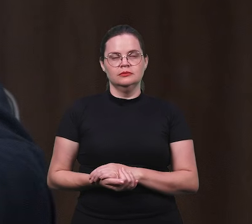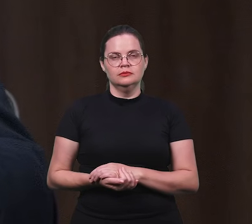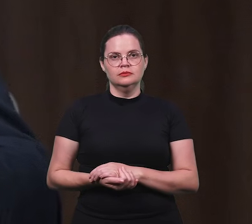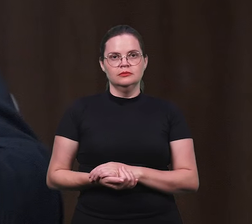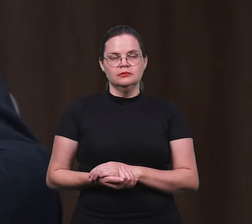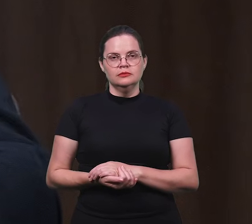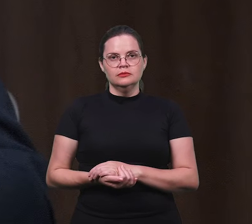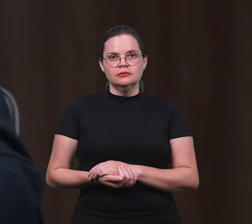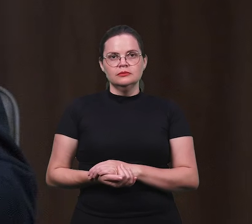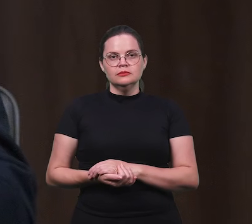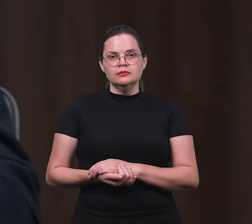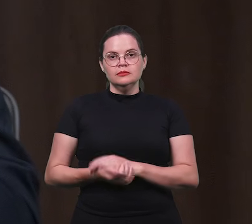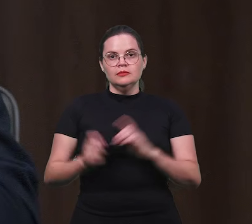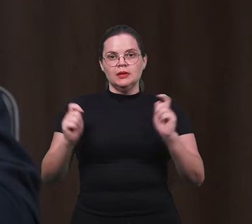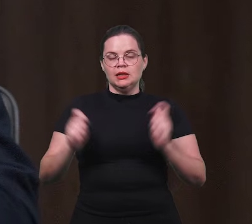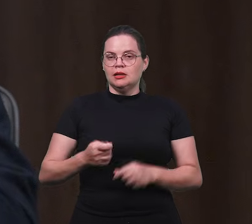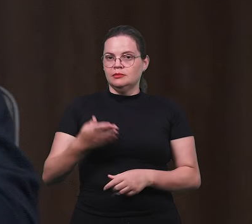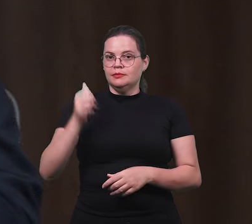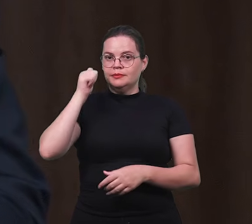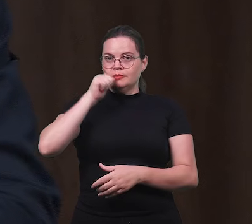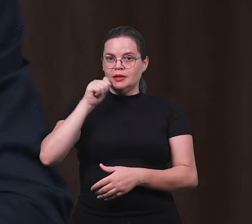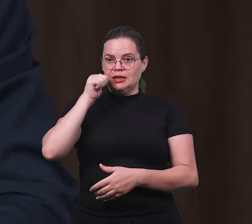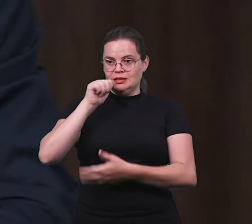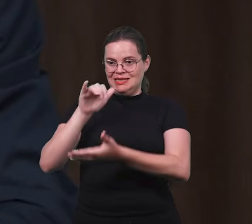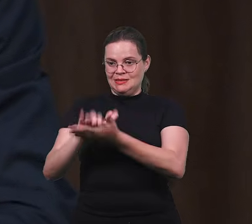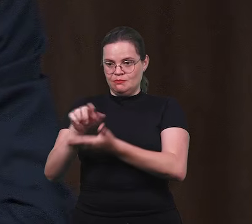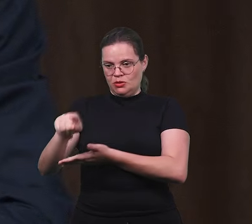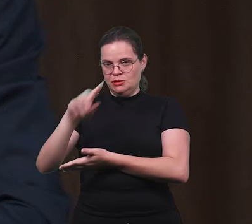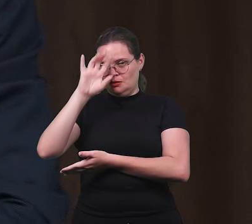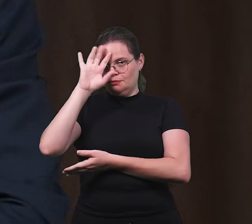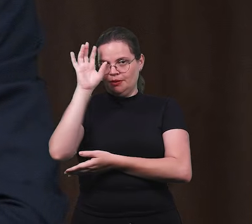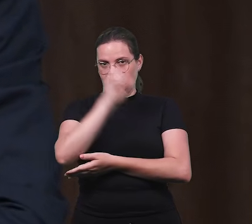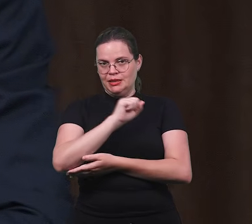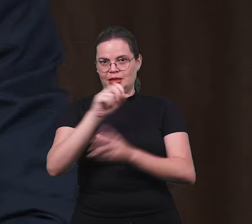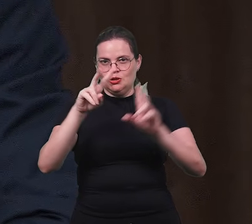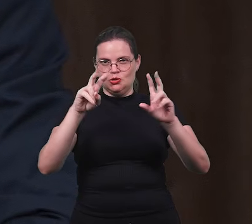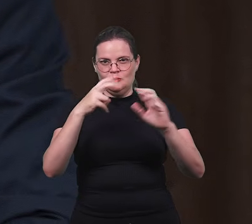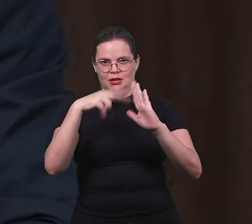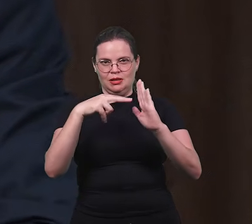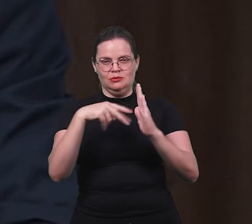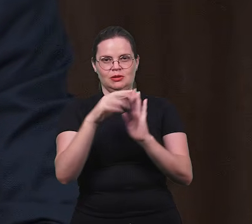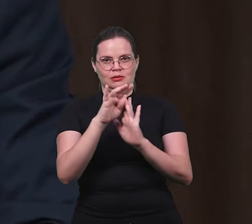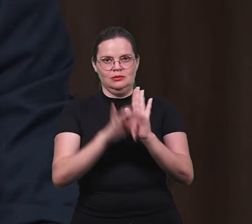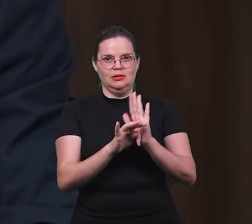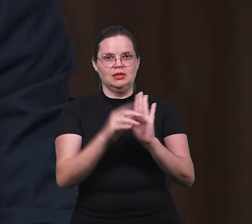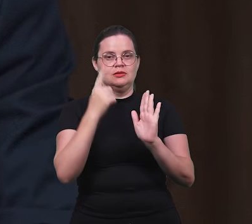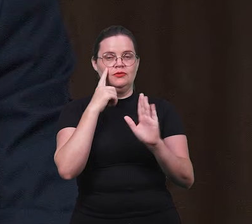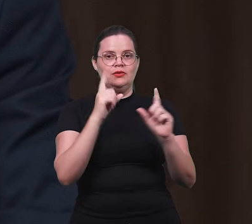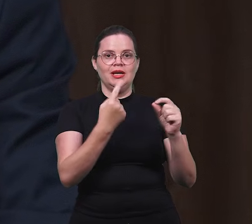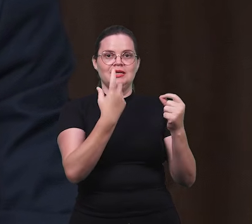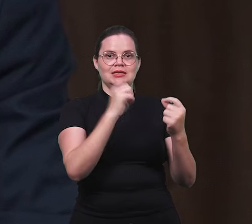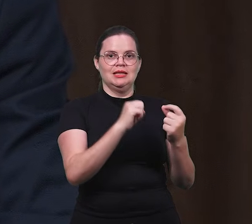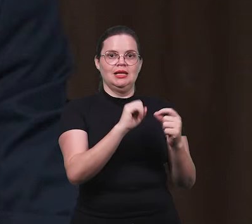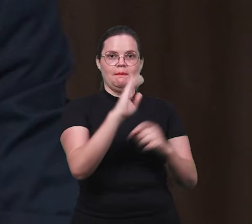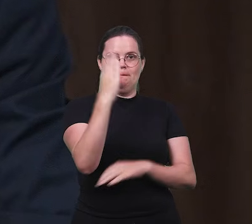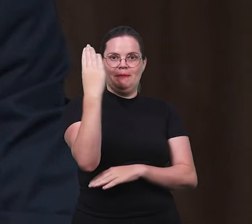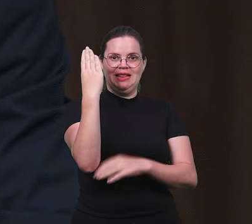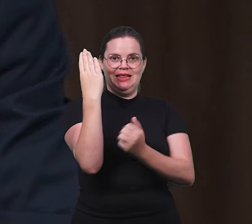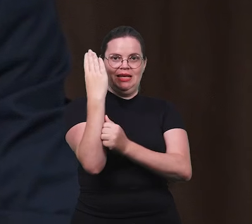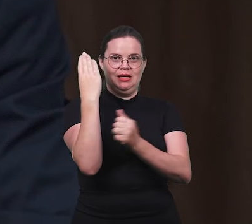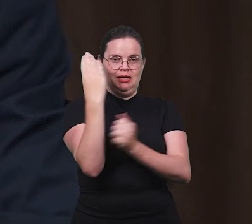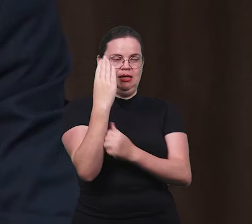para as esposas, né, do texto, é que você observa que quando se coloca as